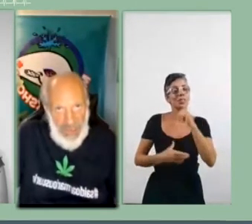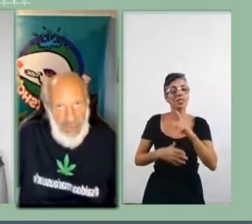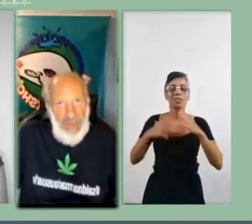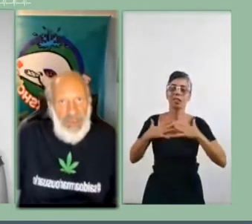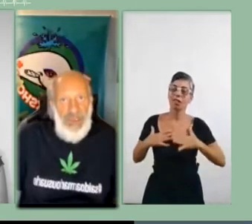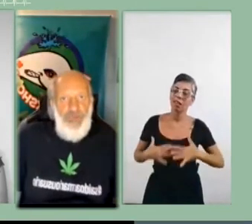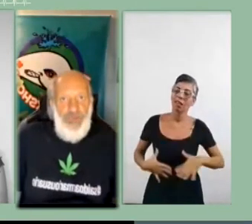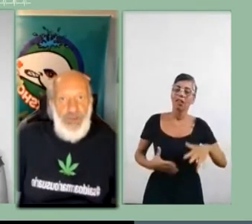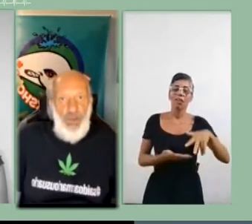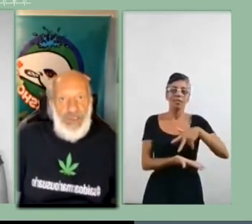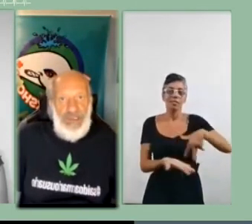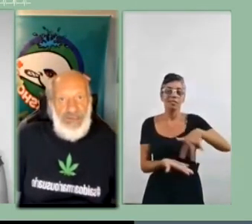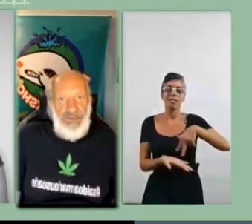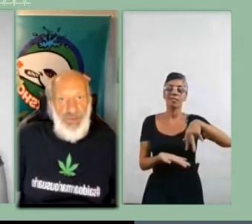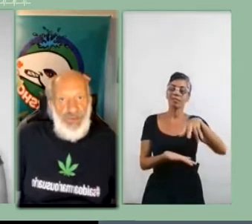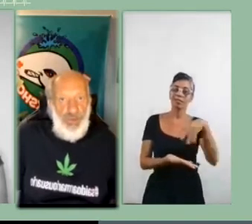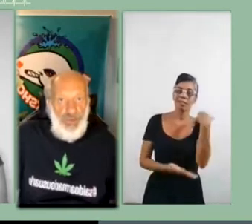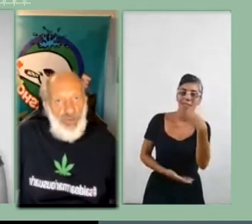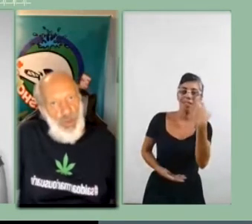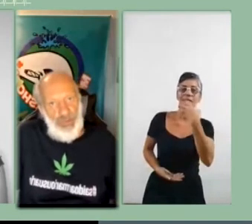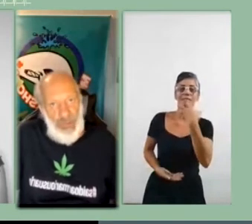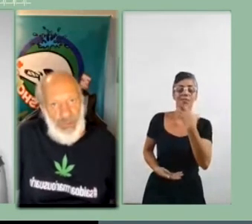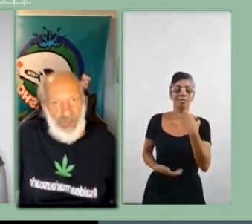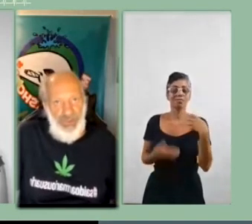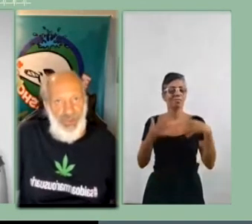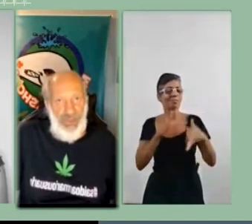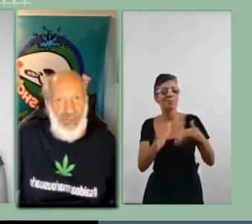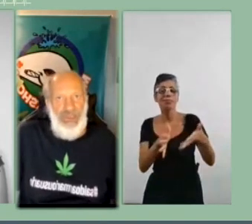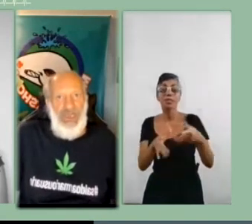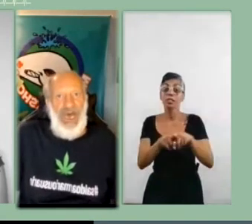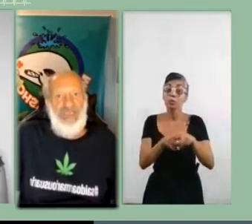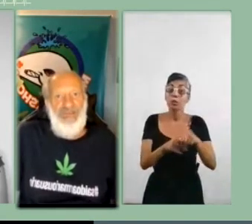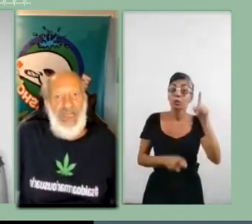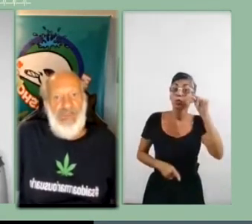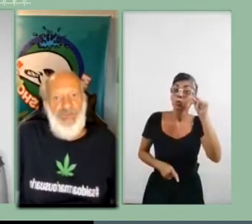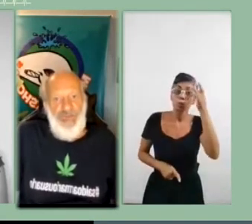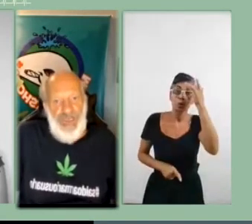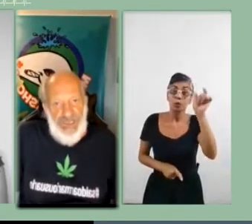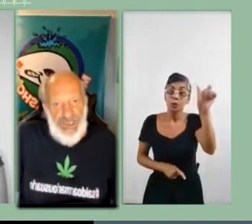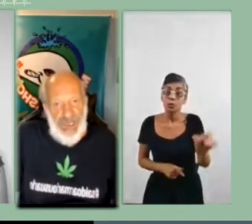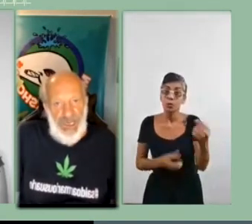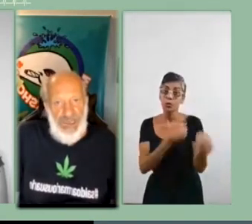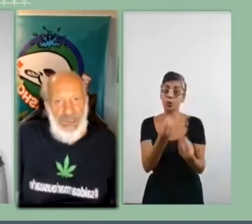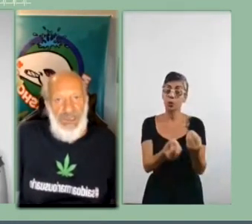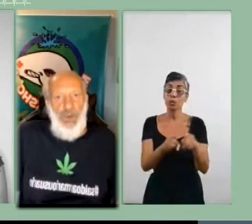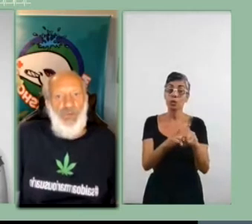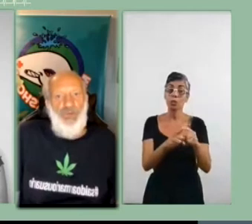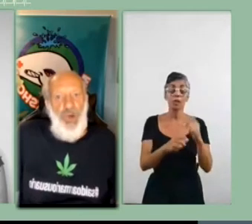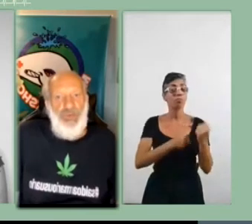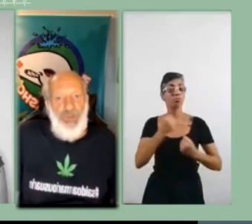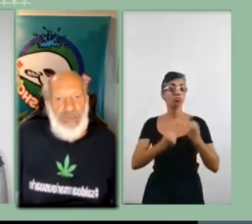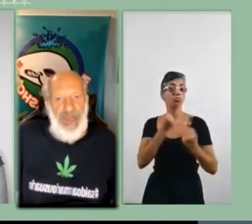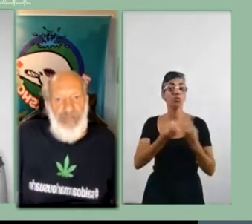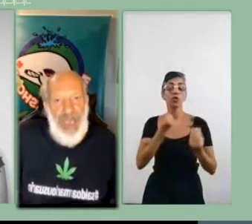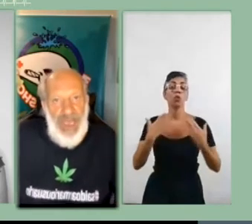cantar. Enfim, todas essas coisas, o sono da pessoa, a atividade física, os